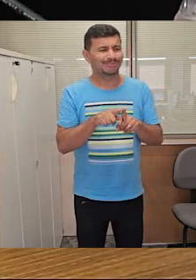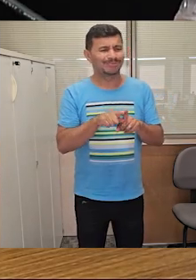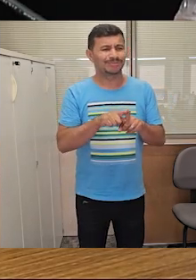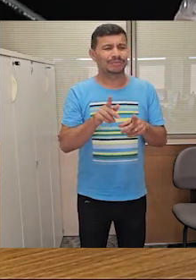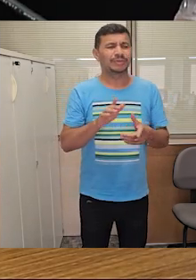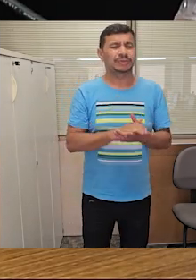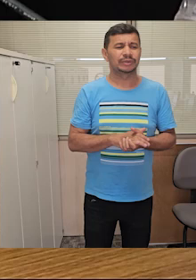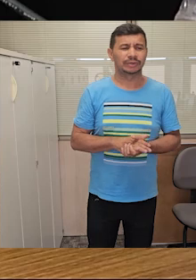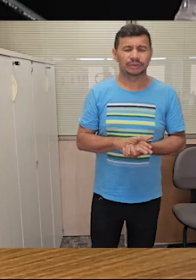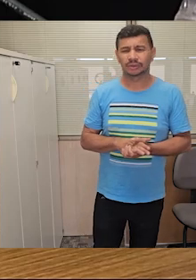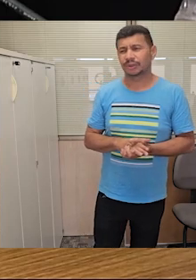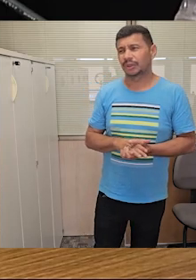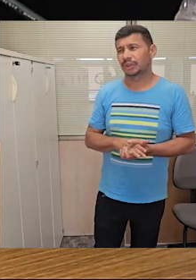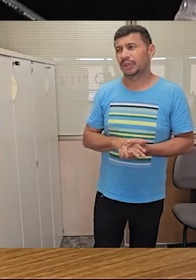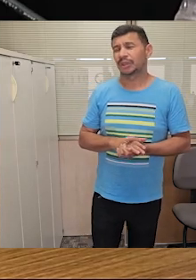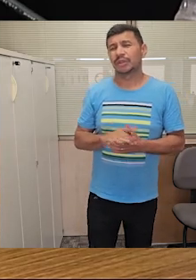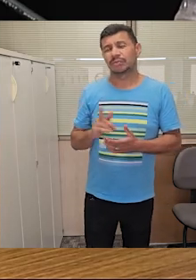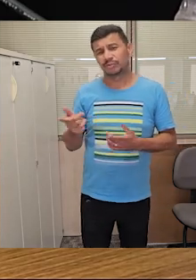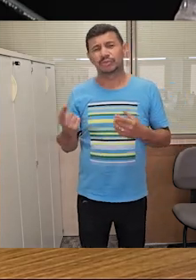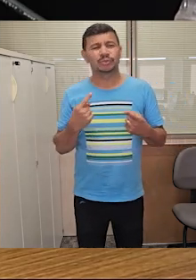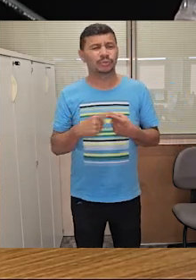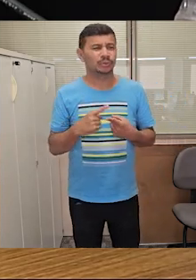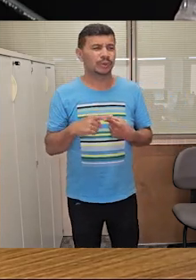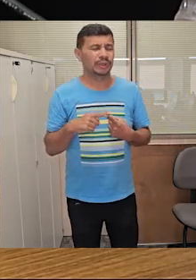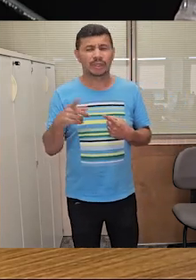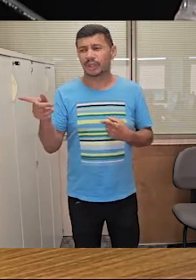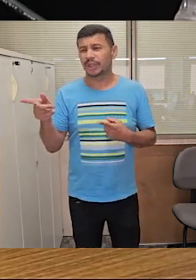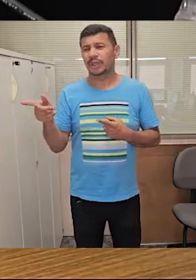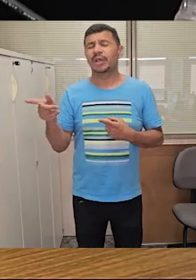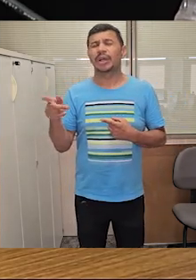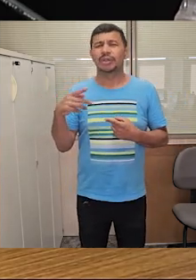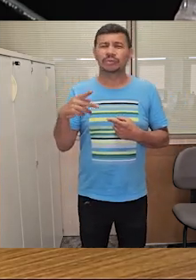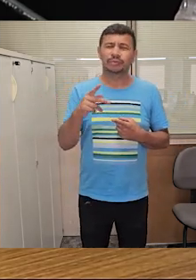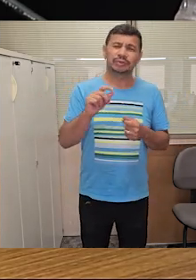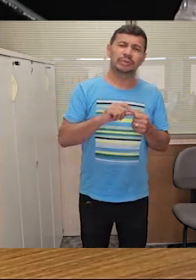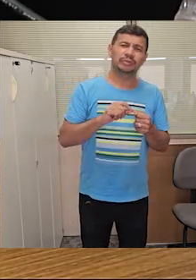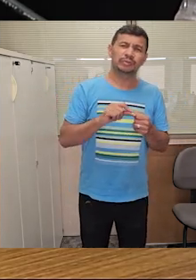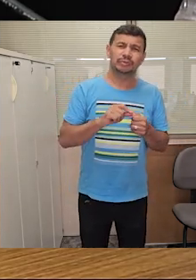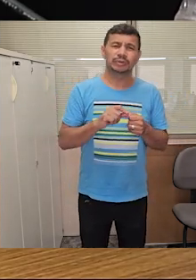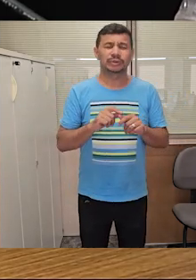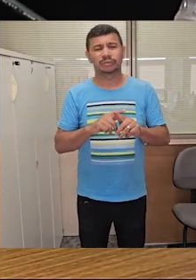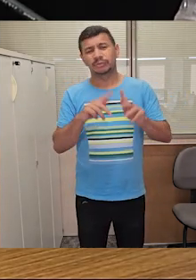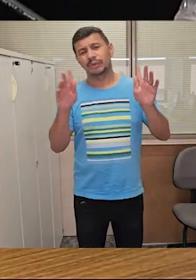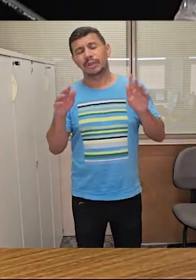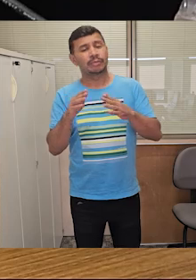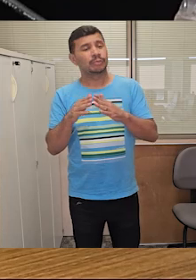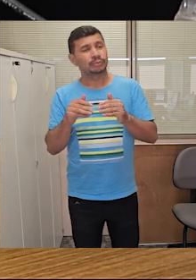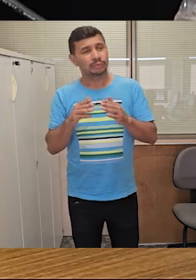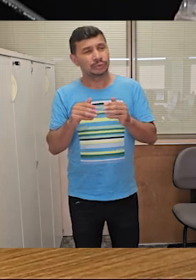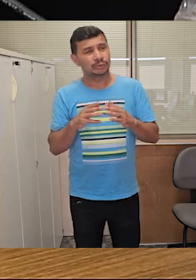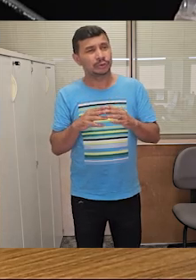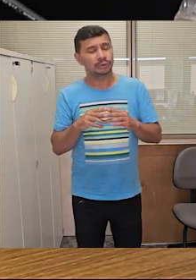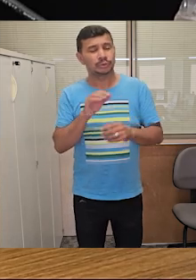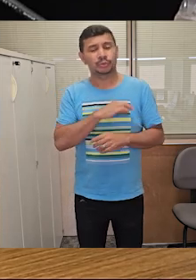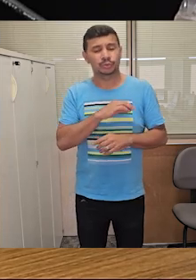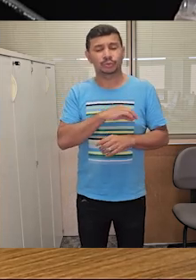tortura. E isso porque vocês fizeram uma greve pedindo reajuste salarial, porque